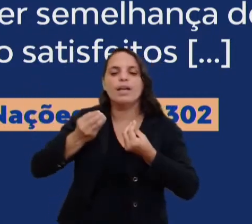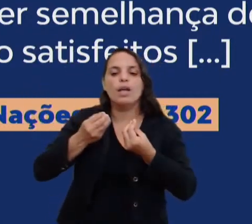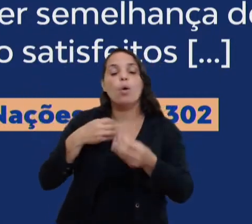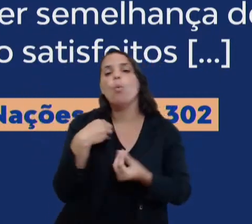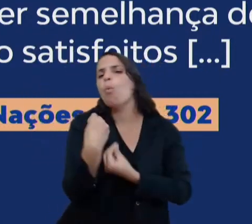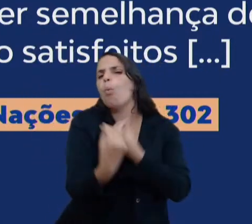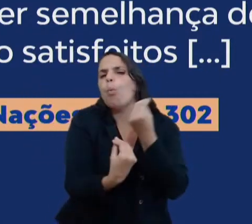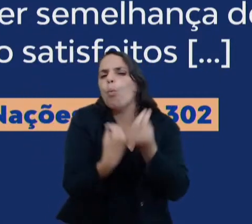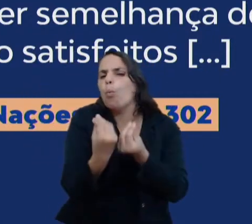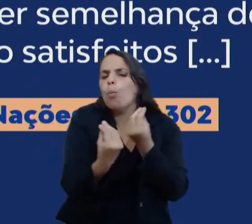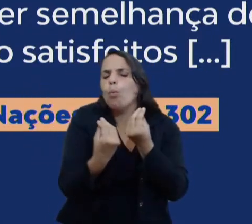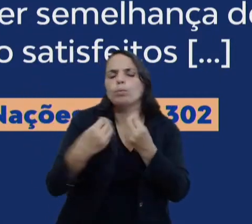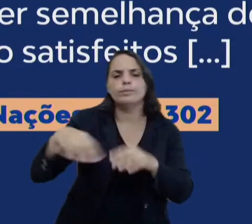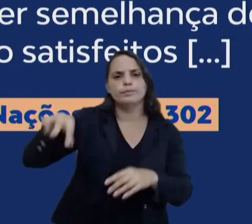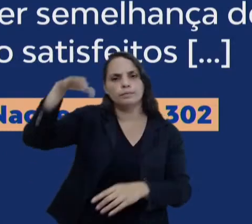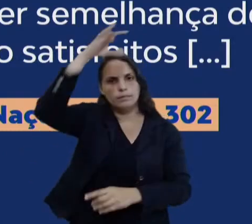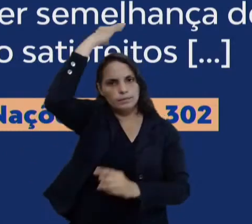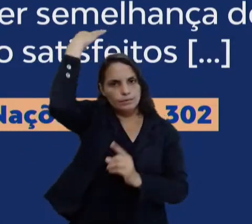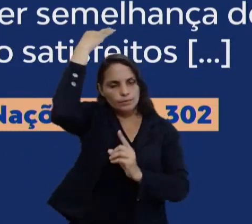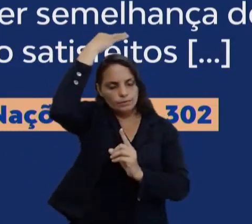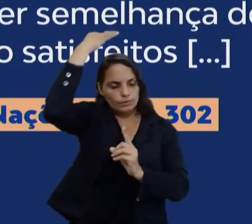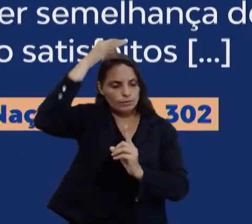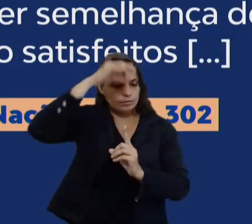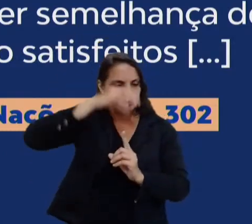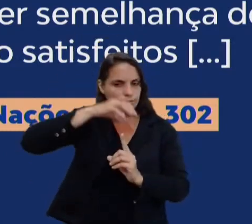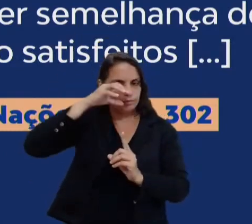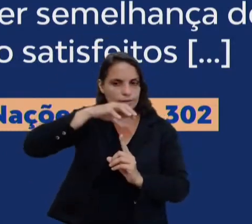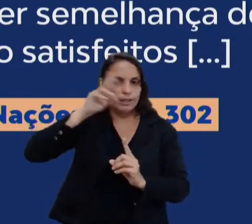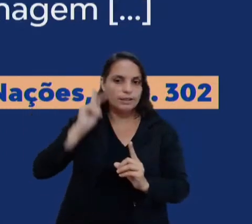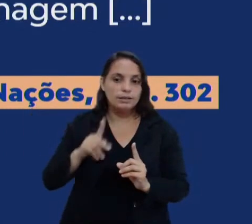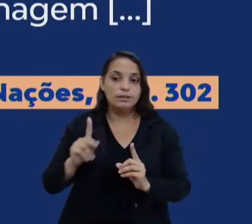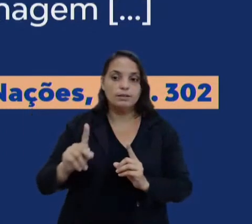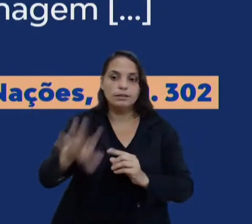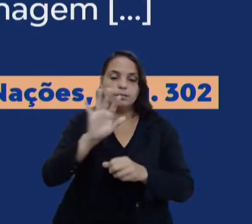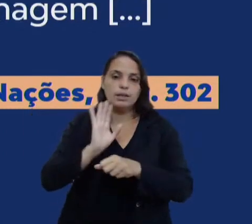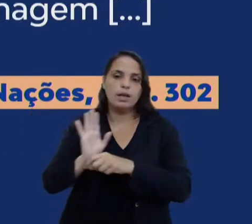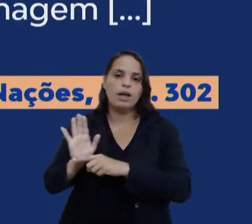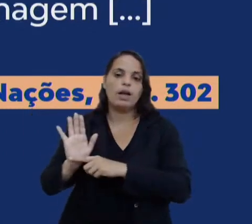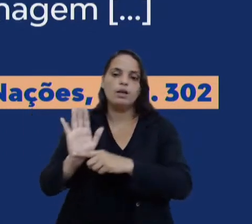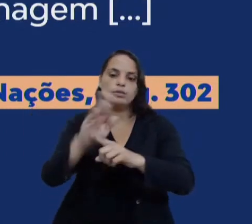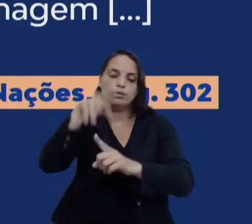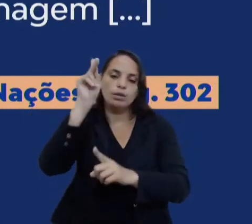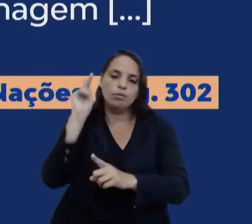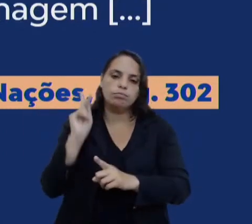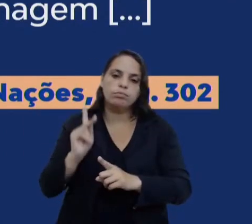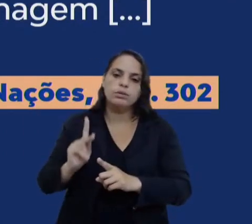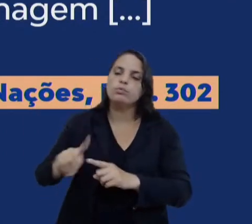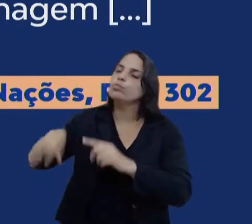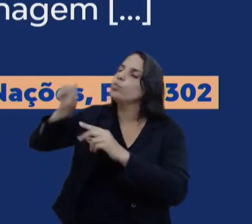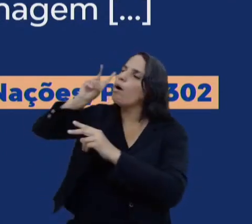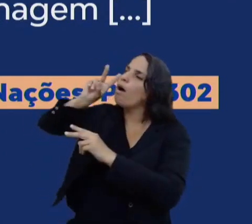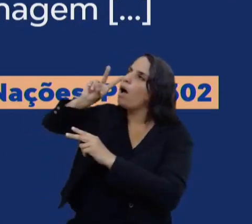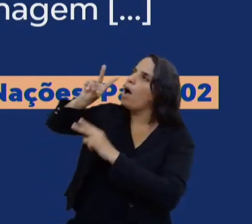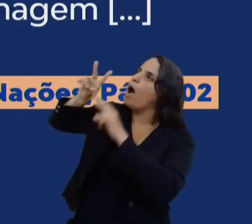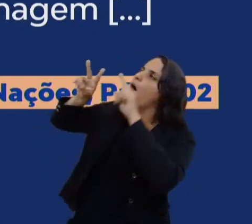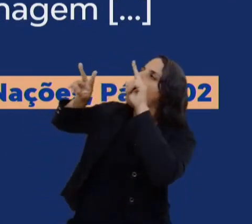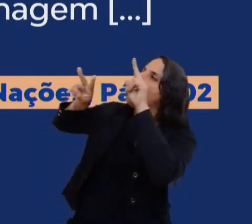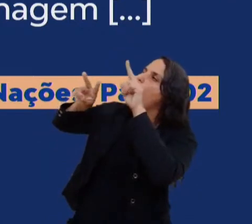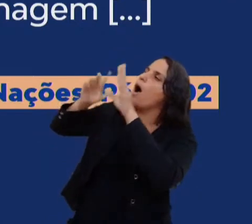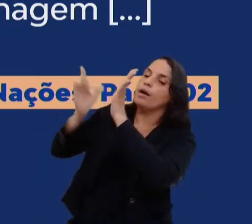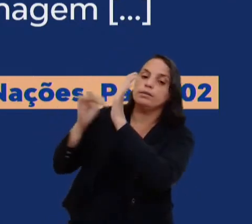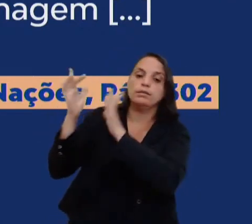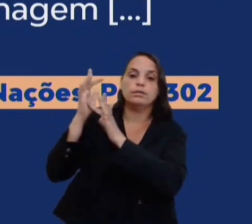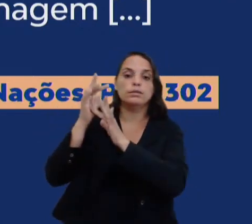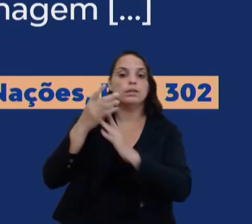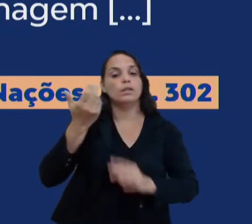O Espírito Santo nunca deixa sem assistência a alma que está olhando a Jesus. Isso aqui é muito importante. Então,